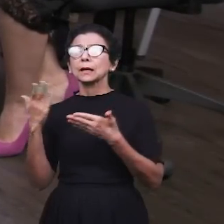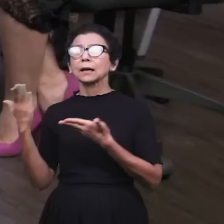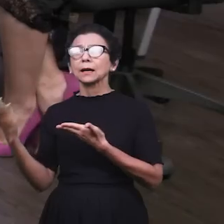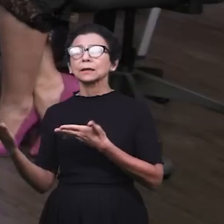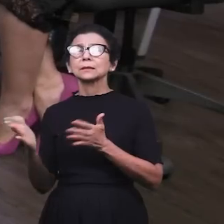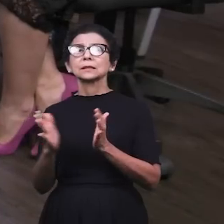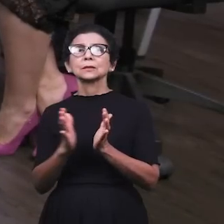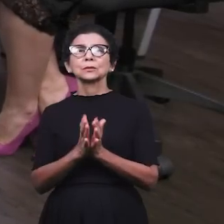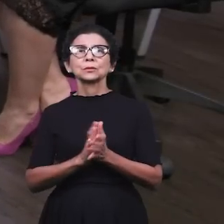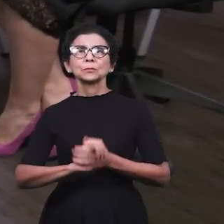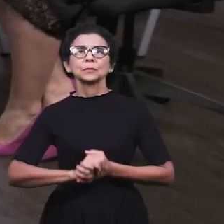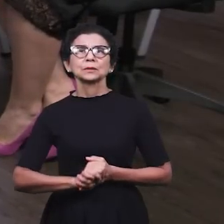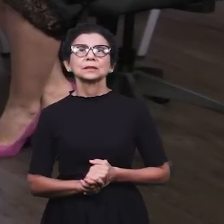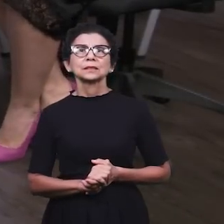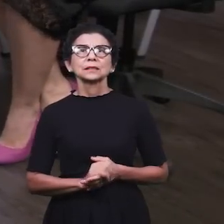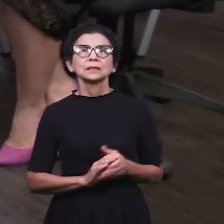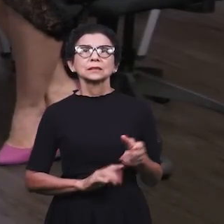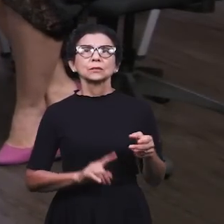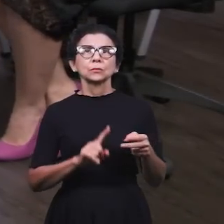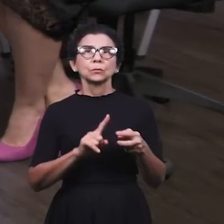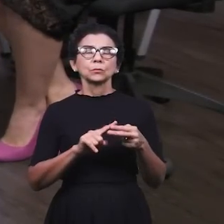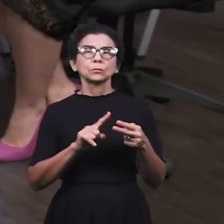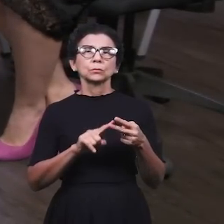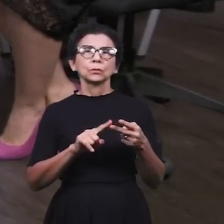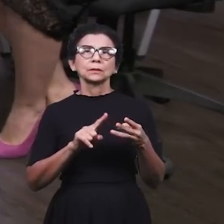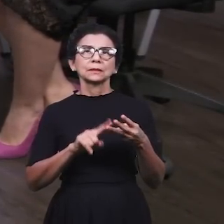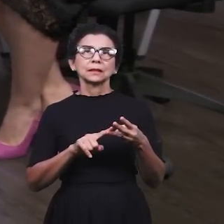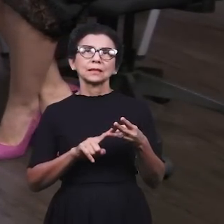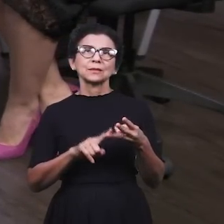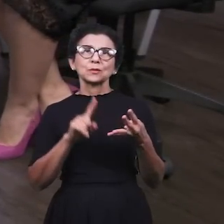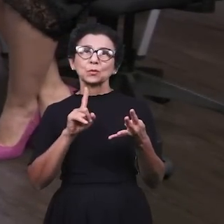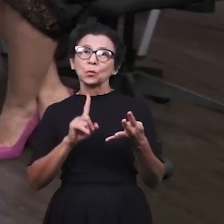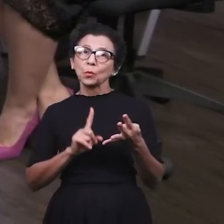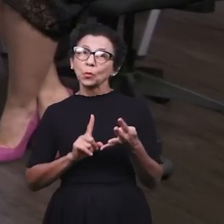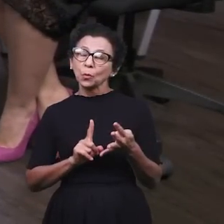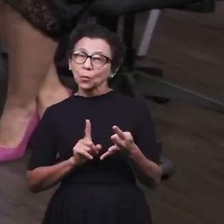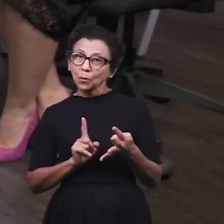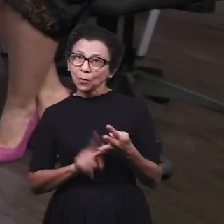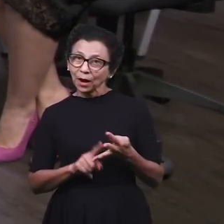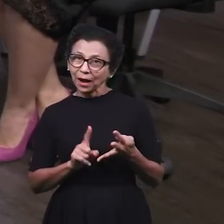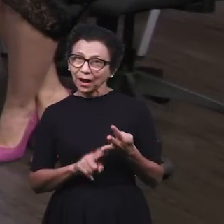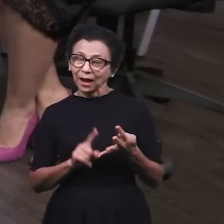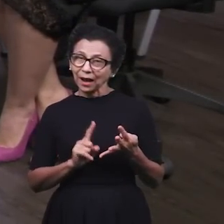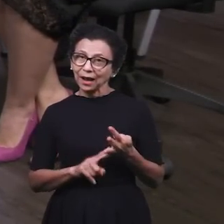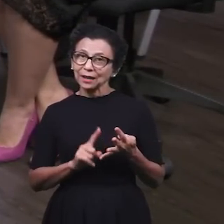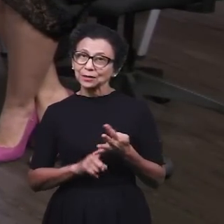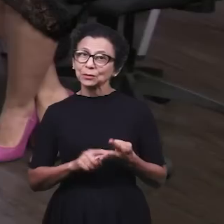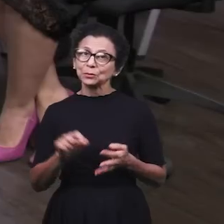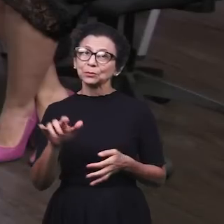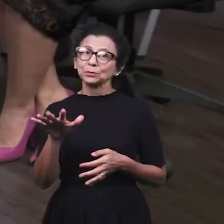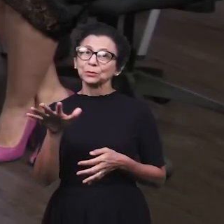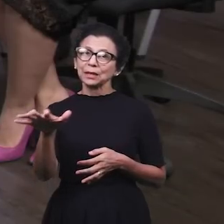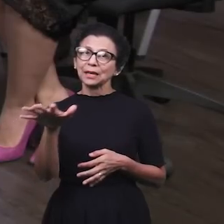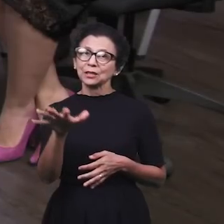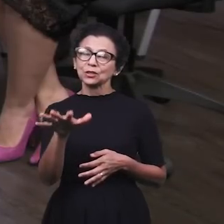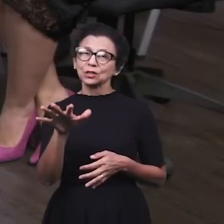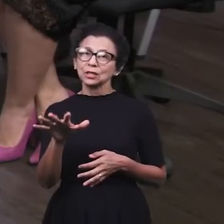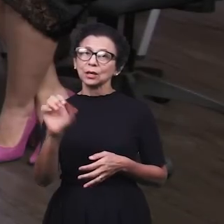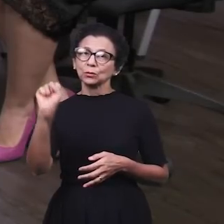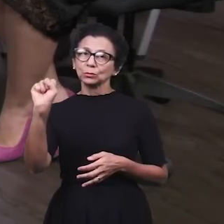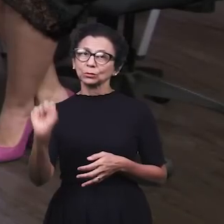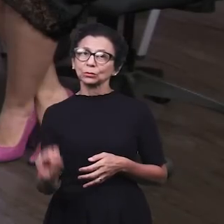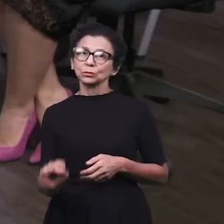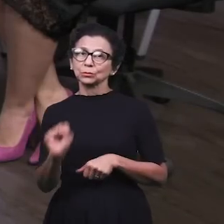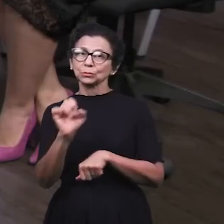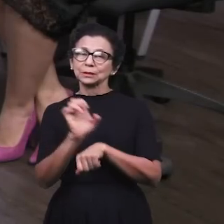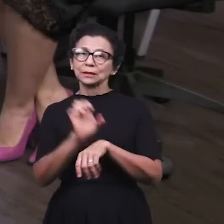de Apiacá e de São José do Calçado. Muito bem. Que, como o pastor Gilson falou, fica aqui na região sul do Espírito